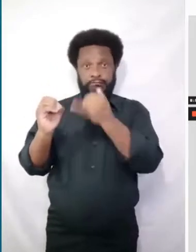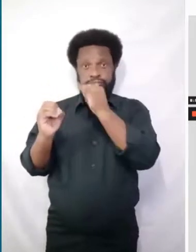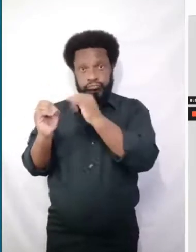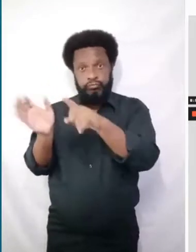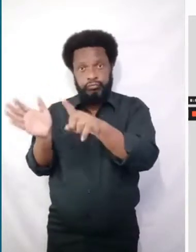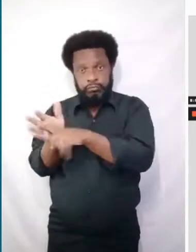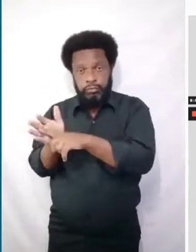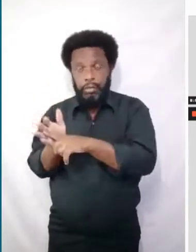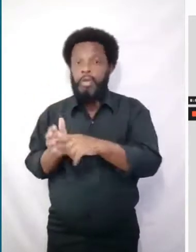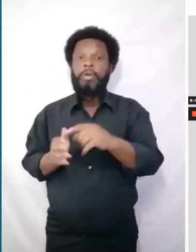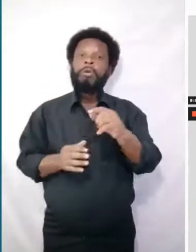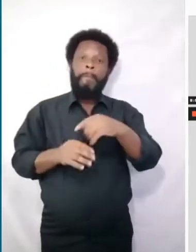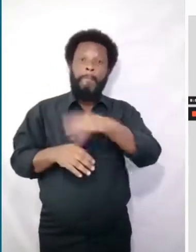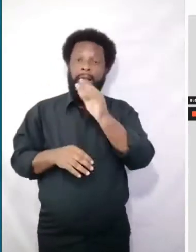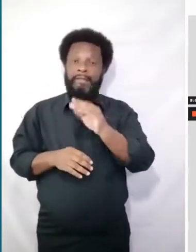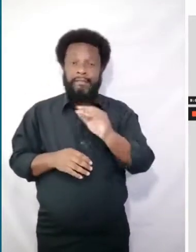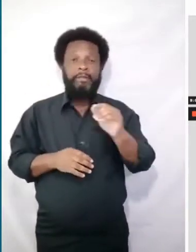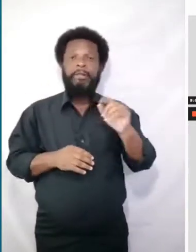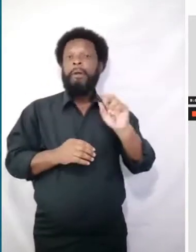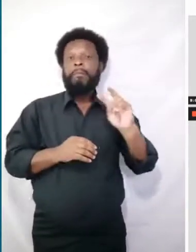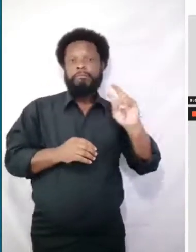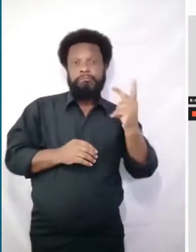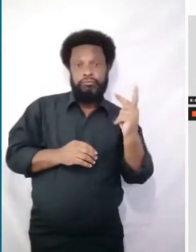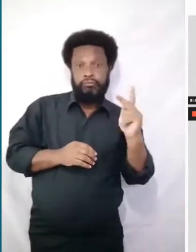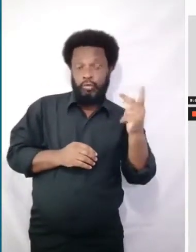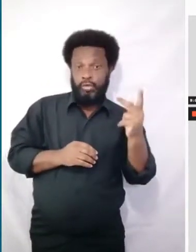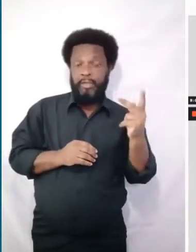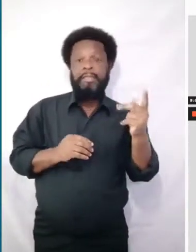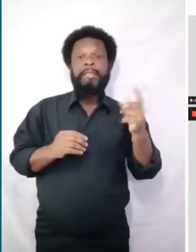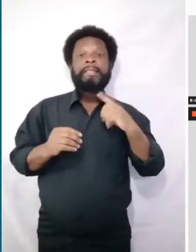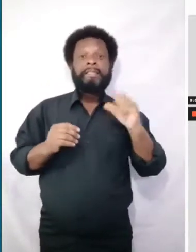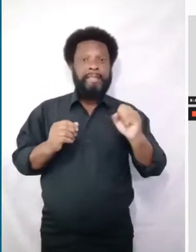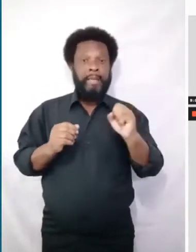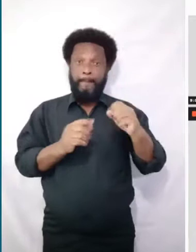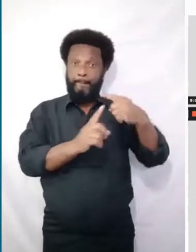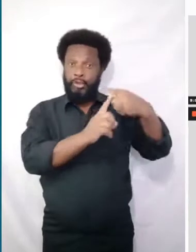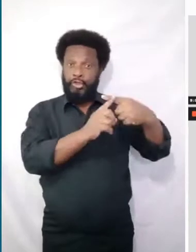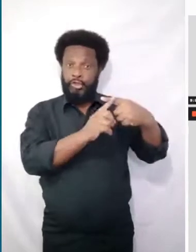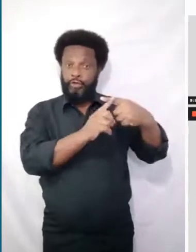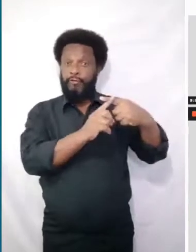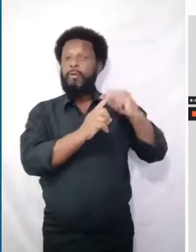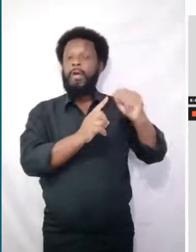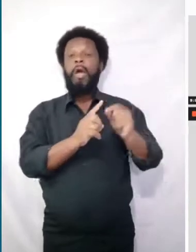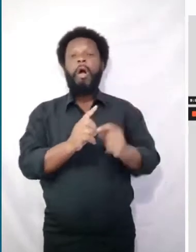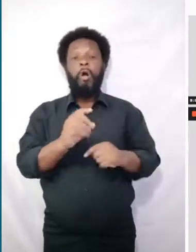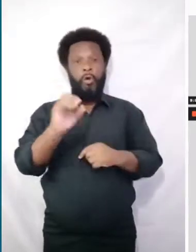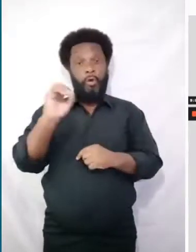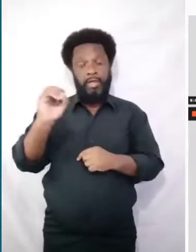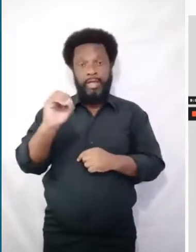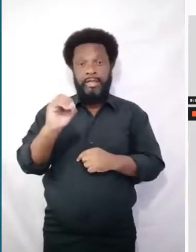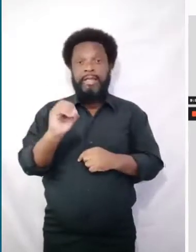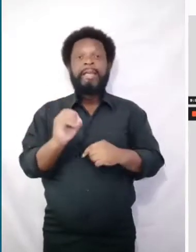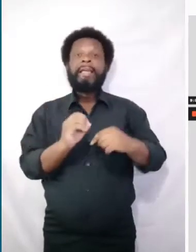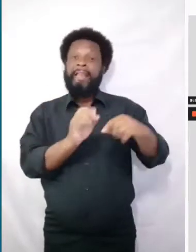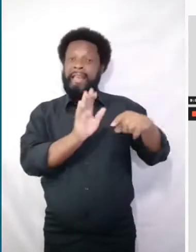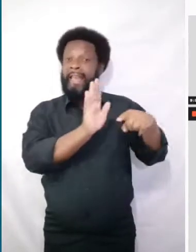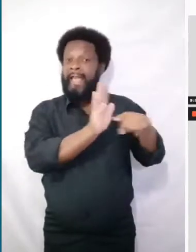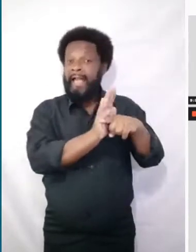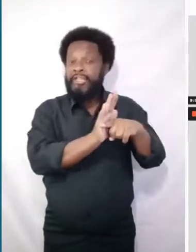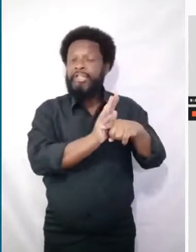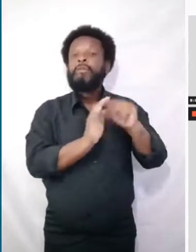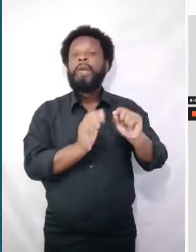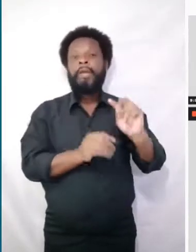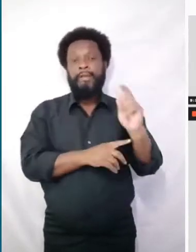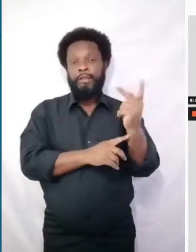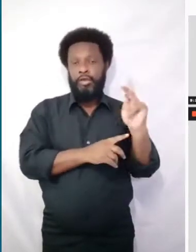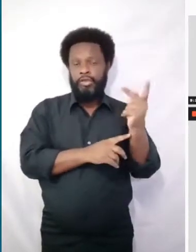o oxigênio é o mais eletronegativo e o hidrogênio é o menos eletronegativo. As cargas parciais negativas, então, a carga parcial negativa vai estar em cima do oxigênio e